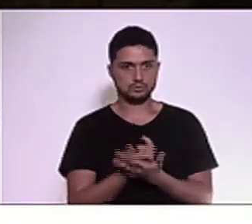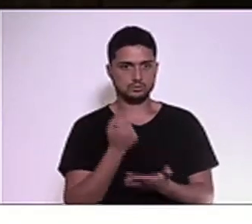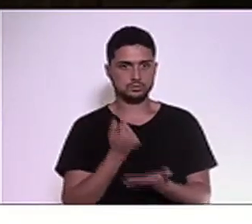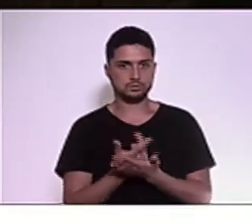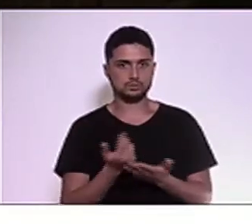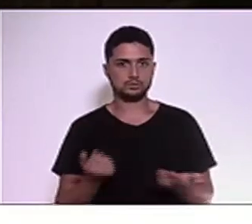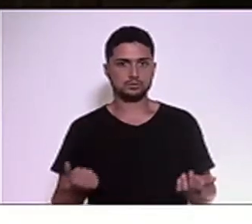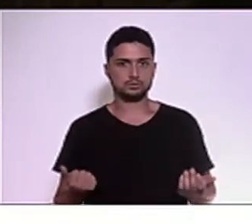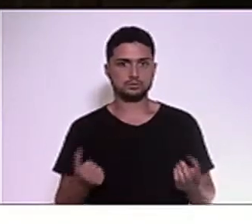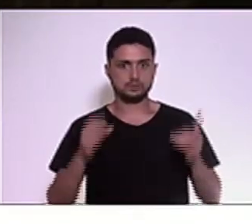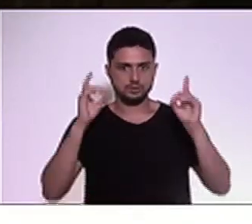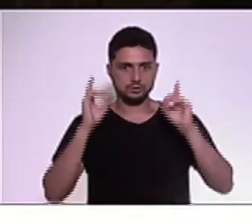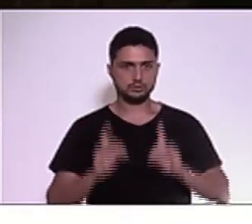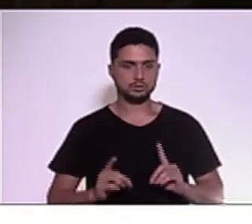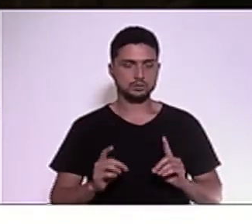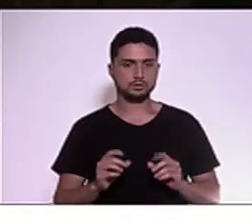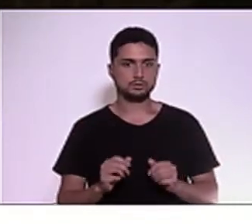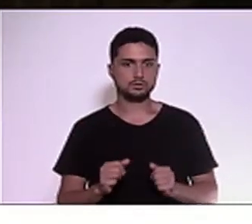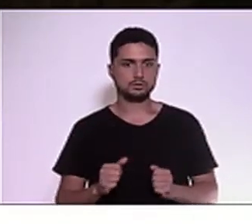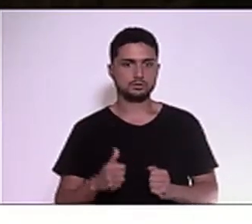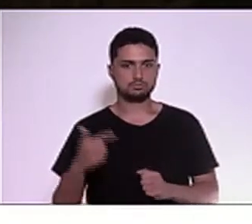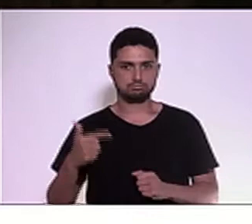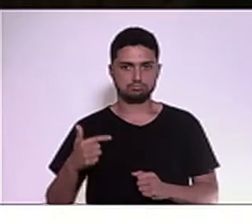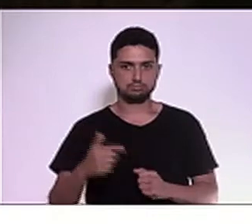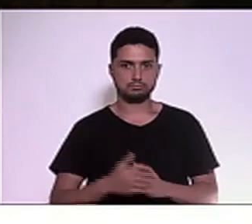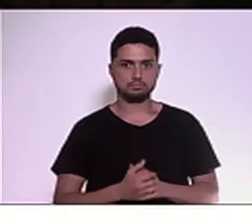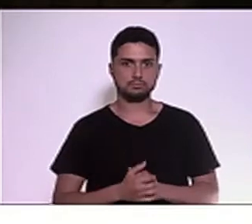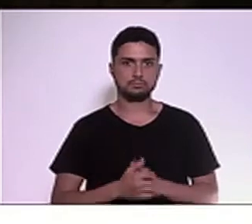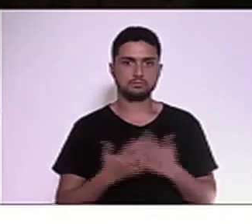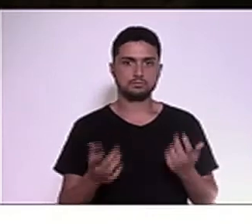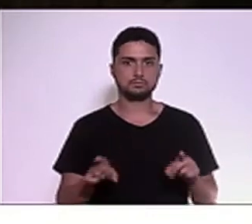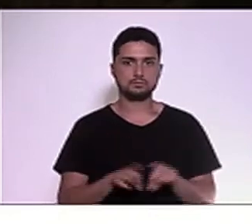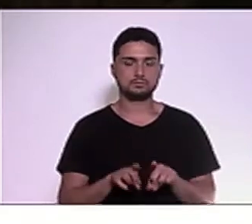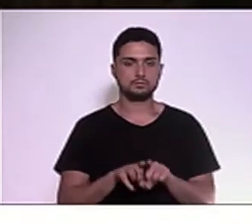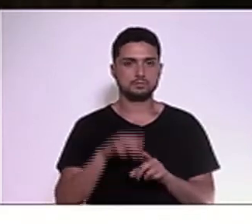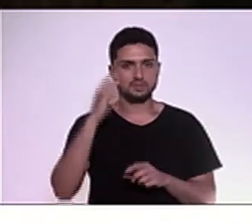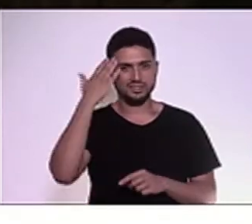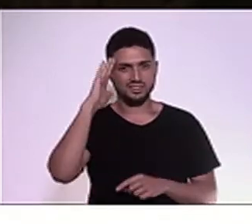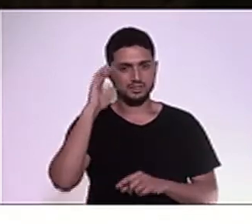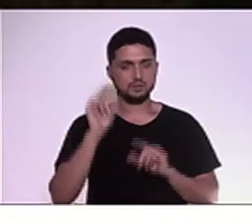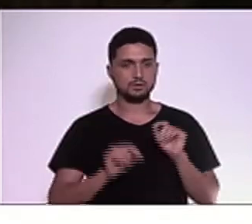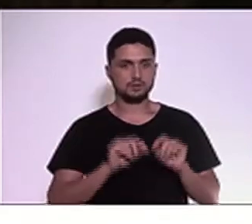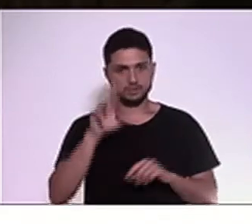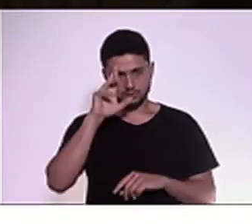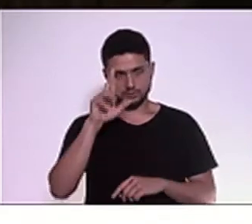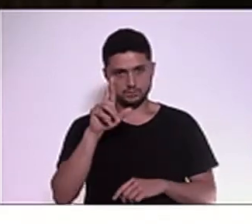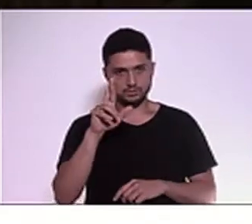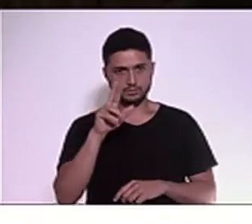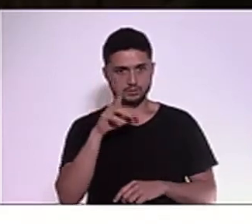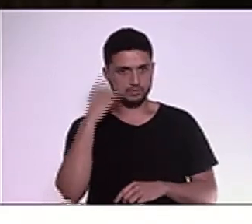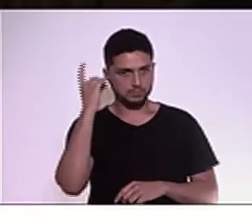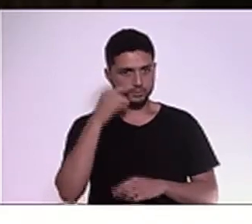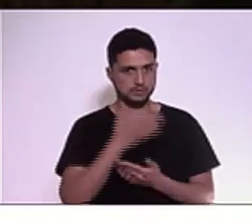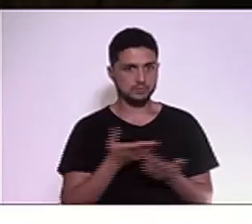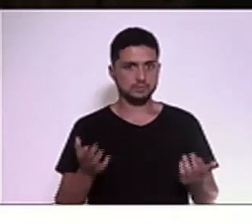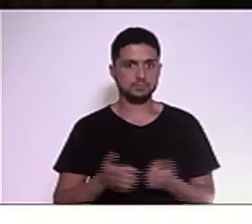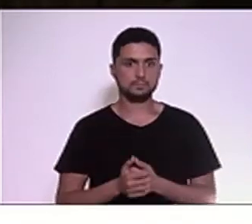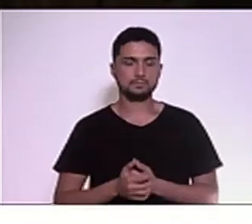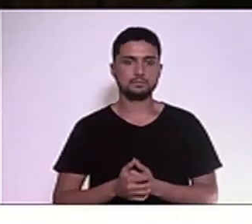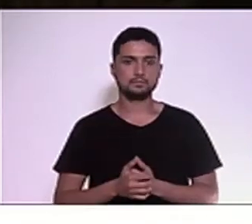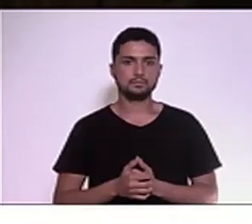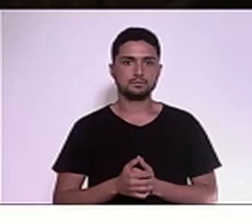consumidora relegado à segunda classe. Então, entender, senhor presidente, senhoras e senhores deputados,